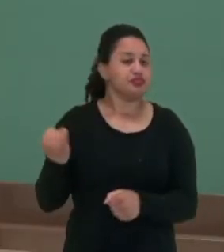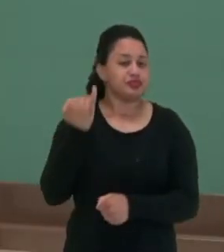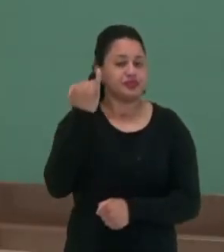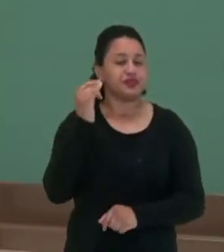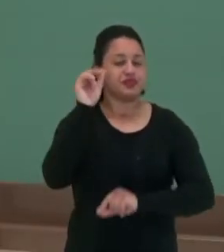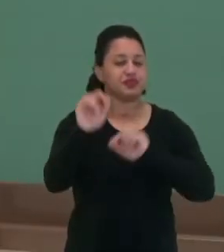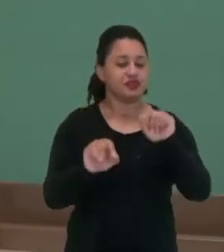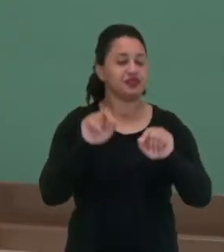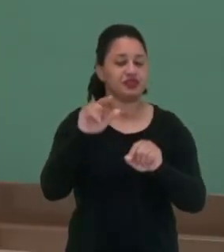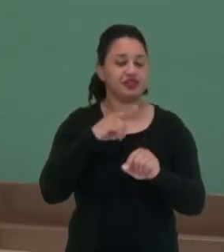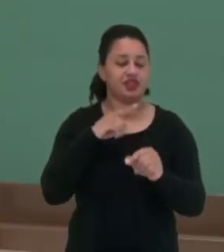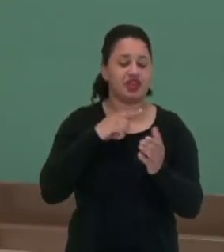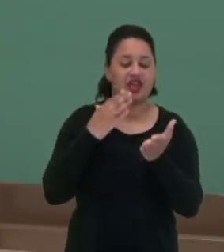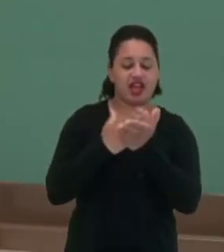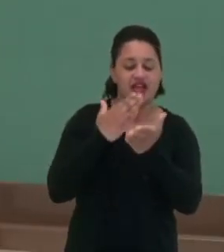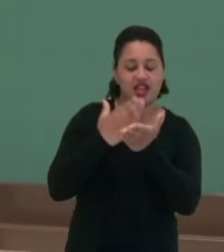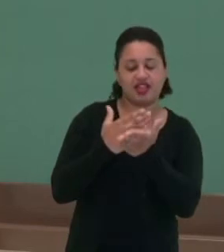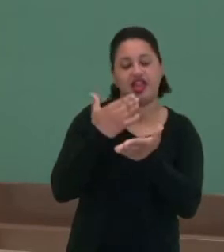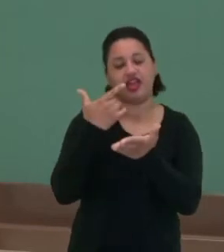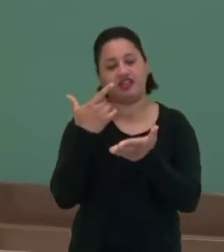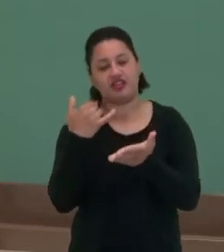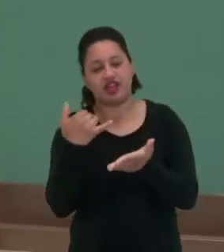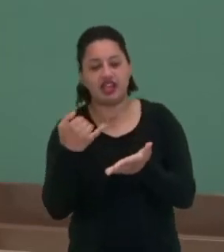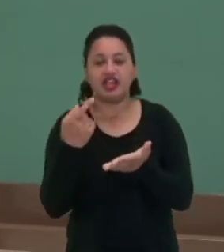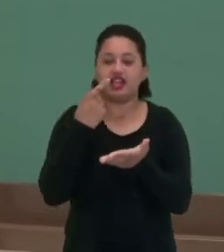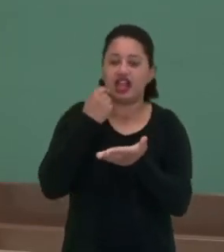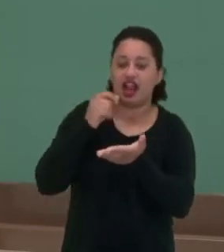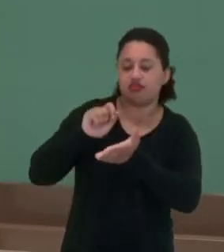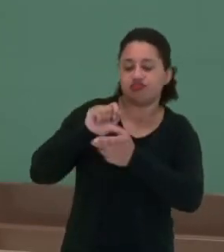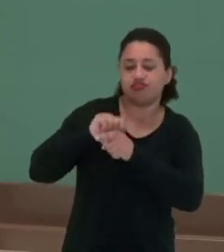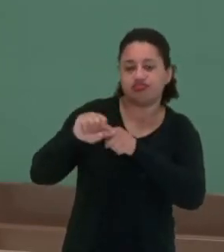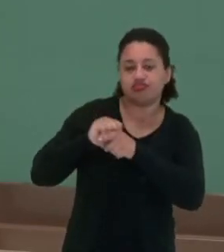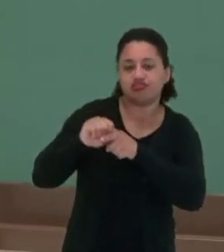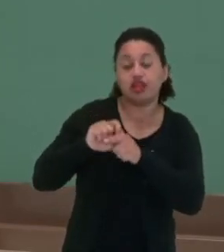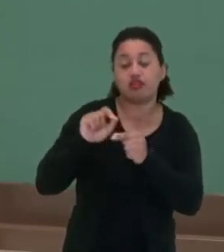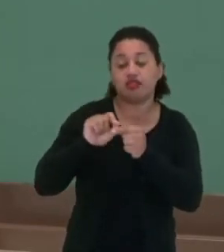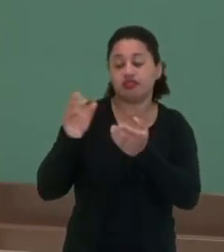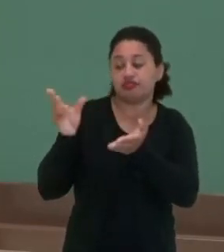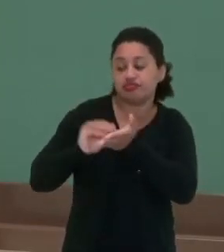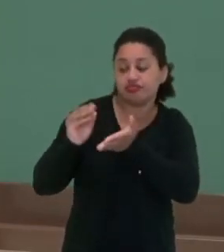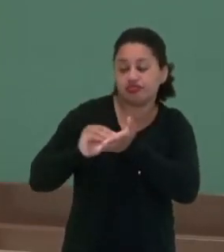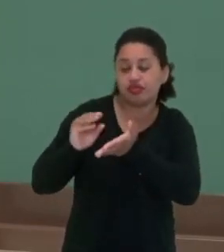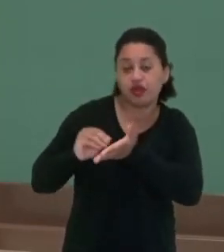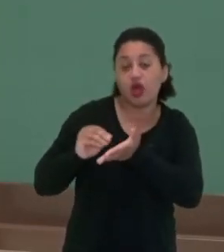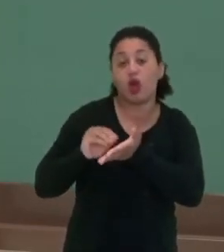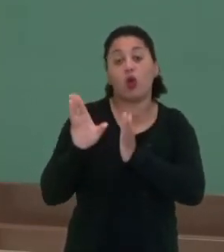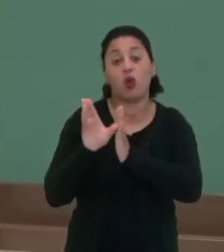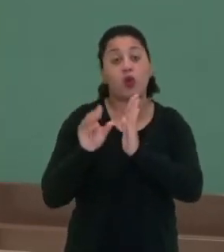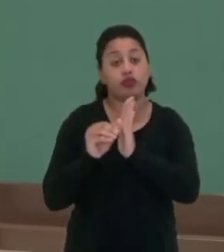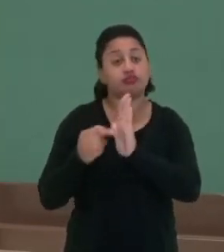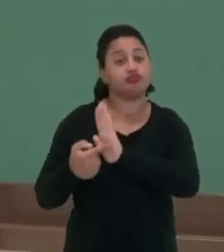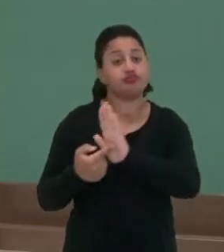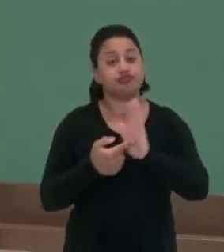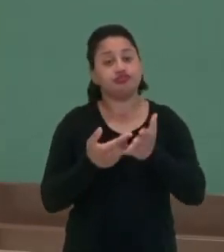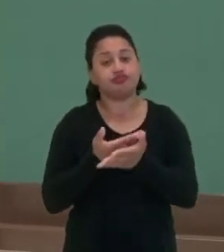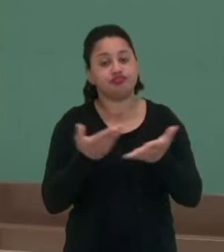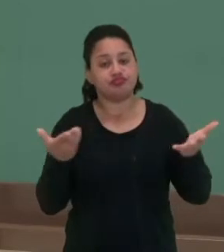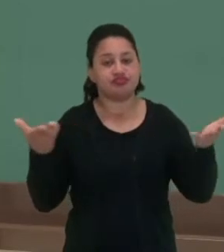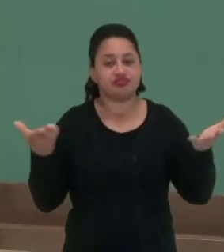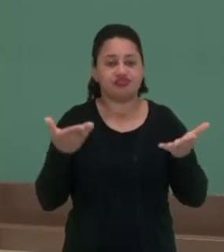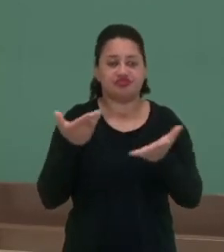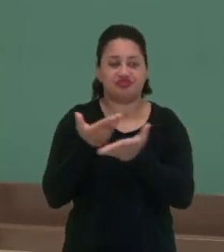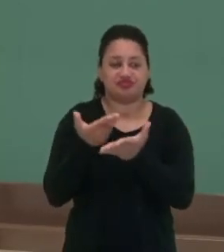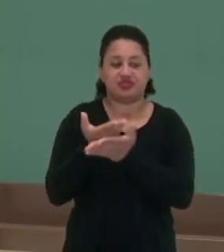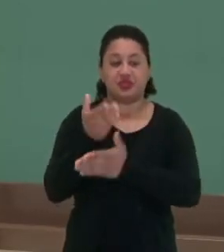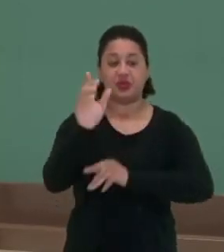que você disponha do caderno, caneta, lápis e borracha, para que você possa realizar as anotações dos conteúdos que serão apresentados nessa nossa aula